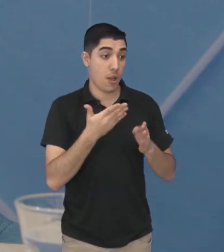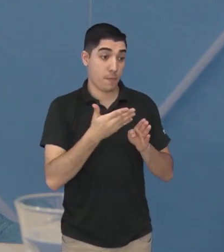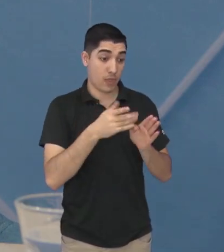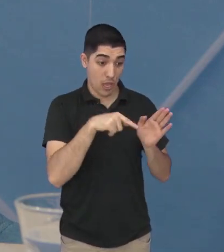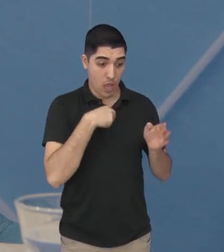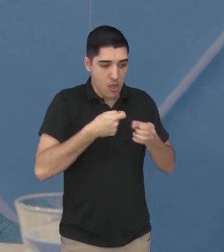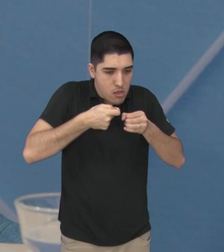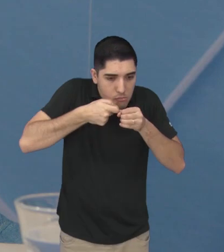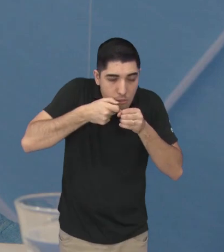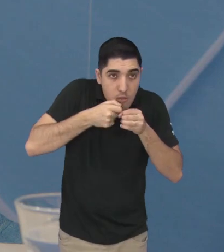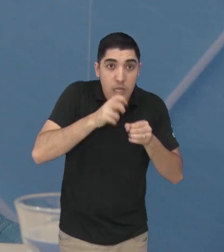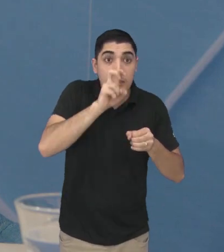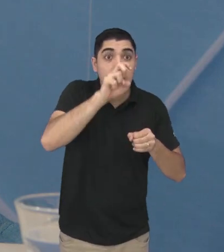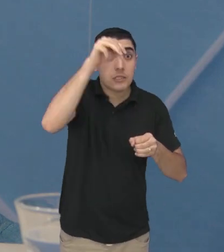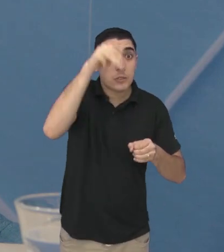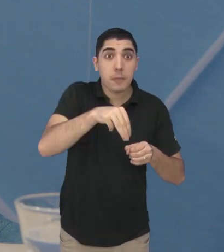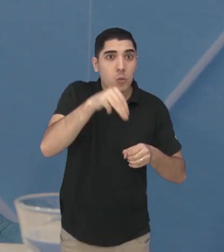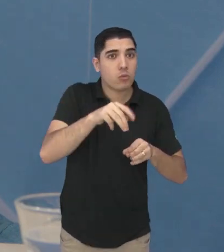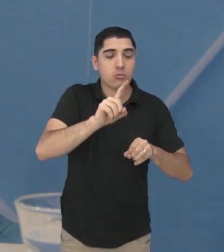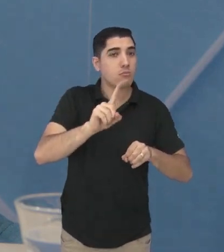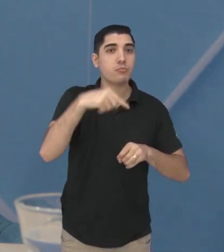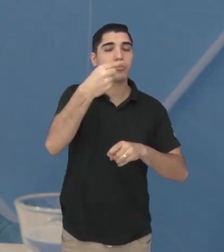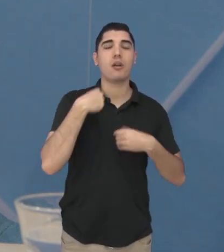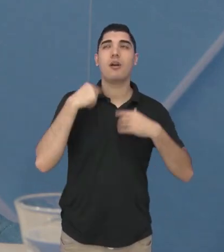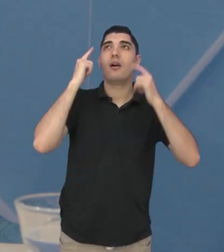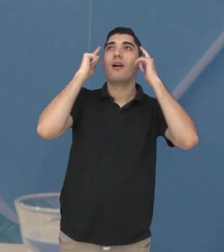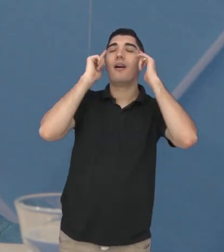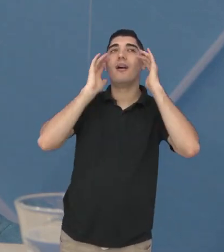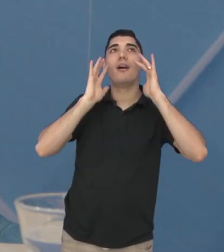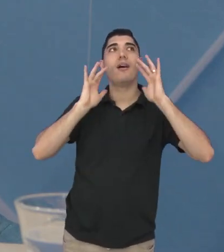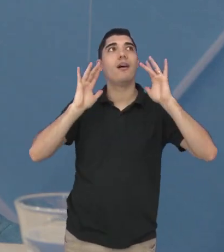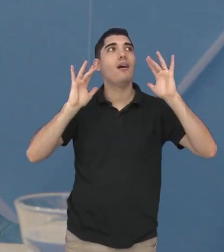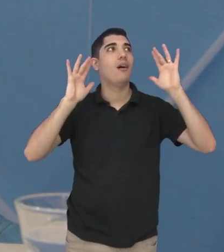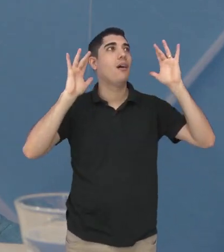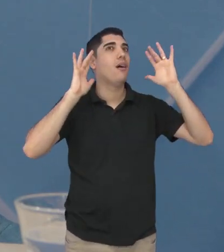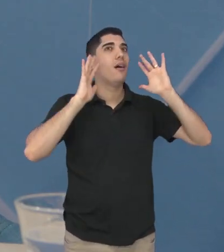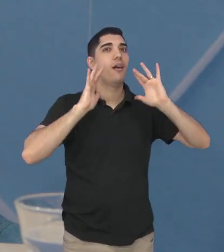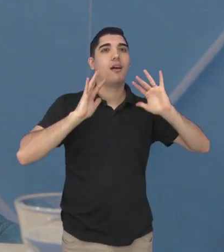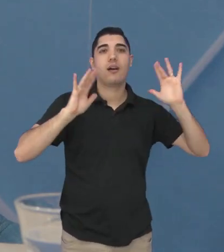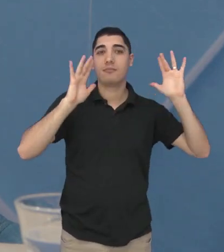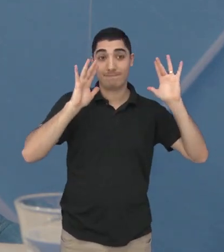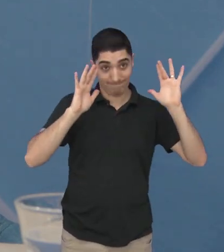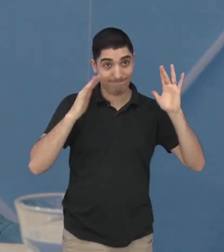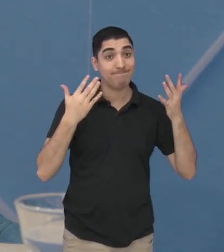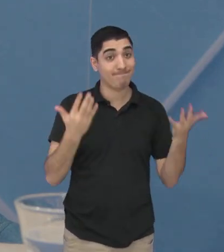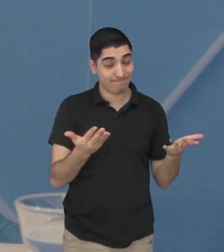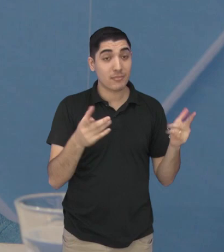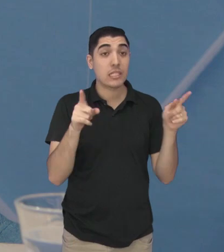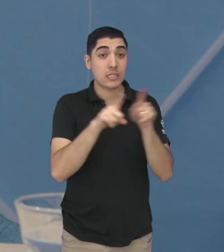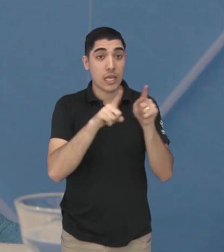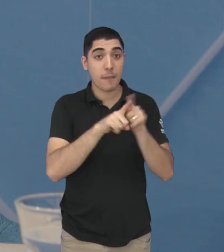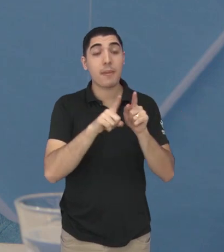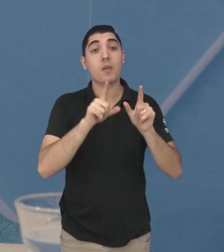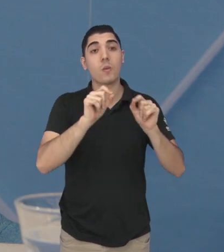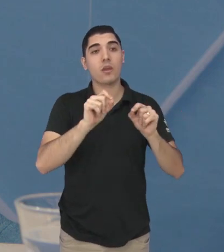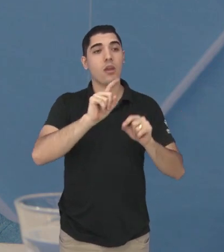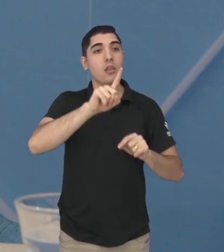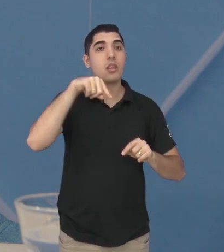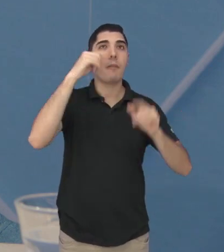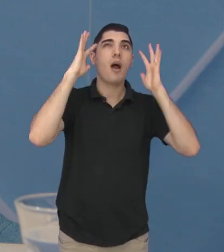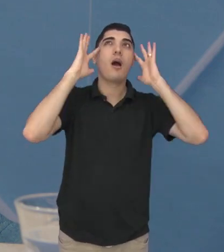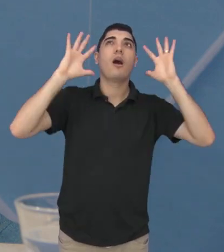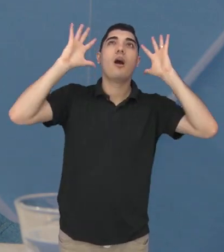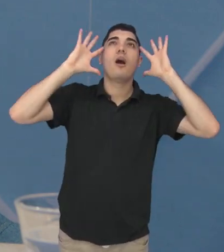crack, 5 minutos, ela já está se sentindo super-homem. E aí, aquilo também abaixa com muita